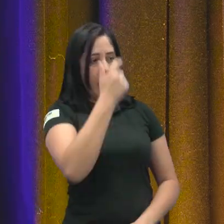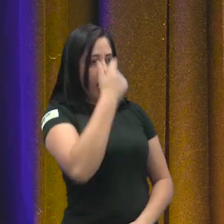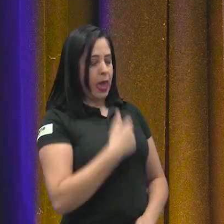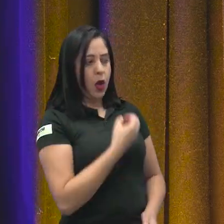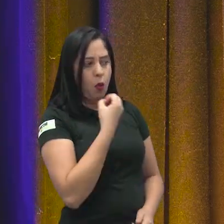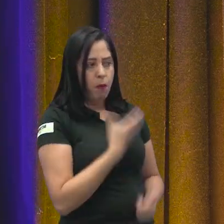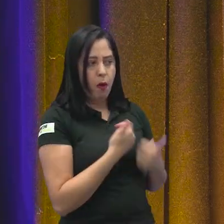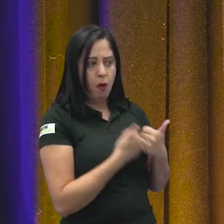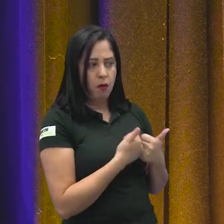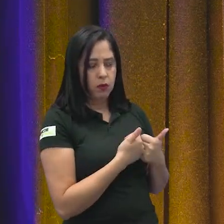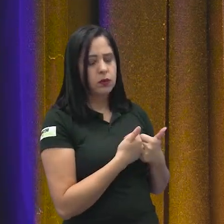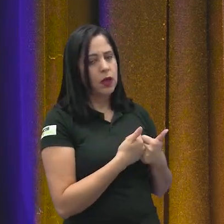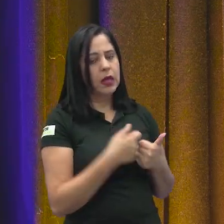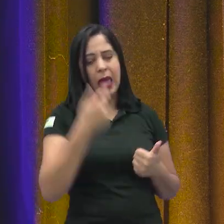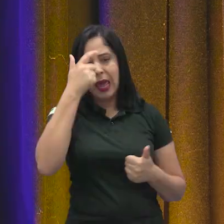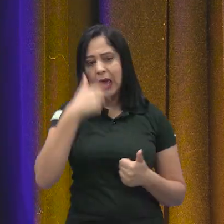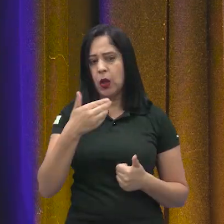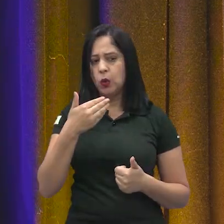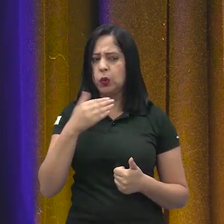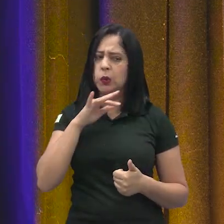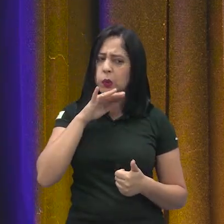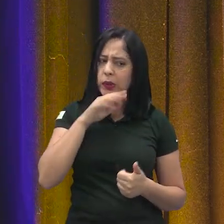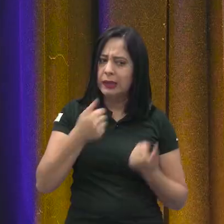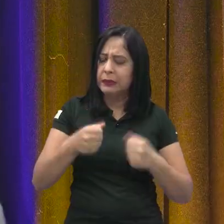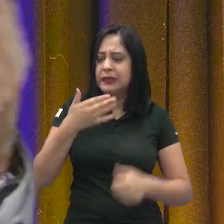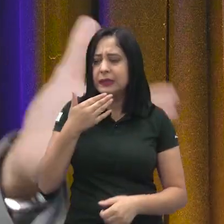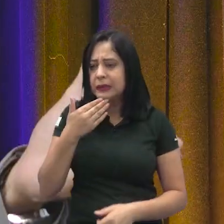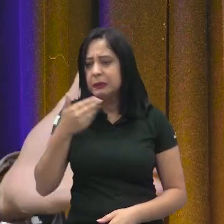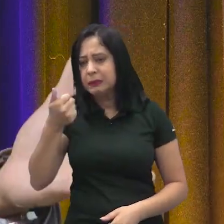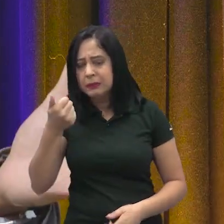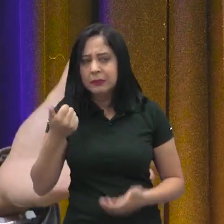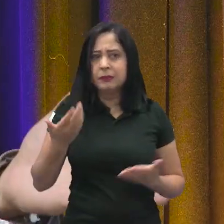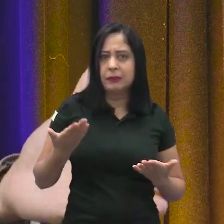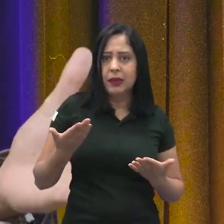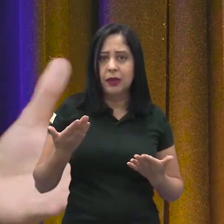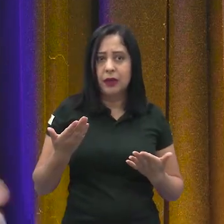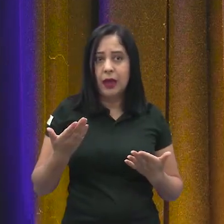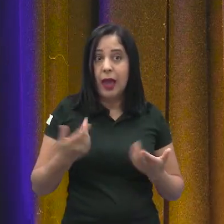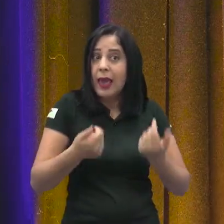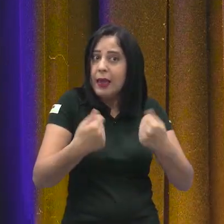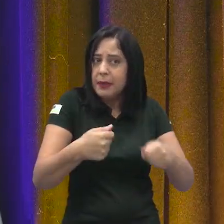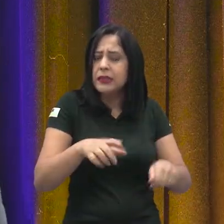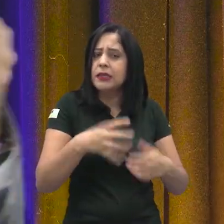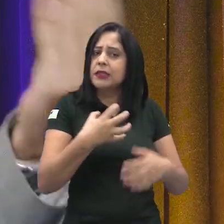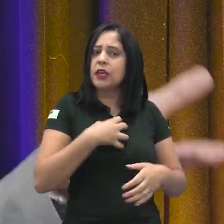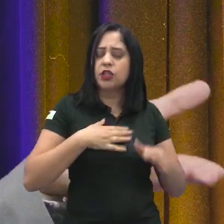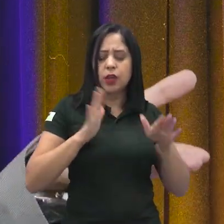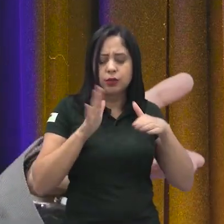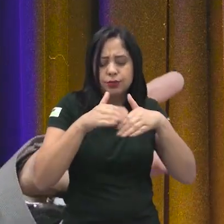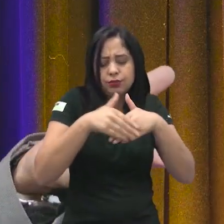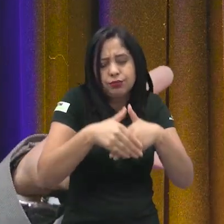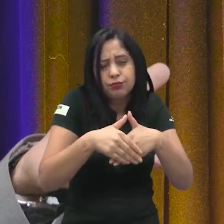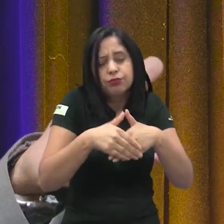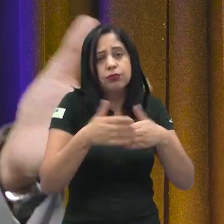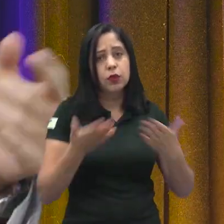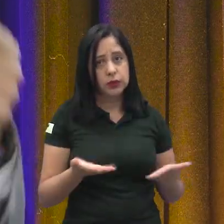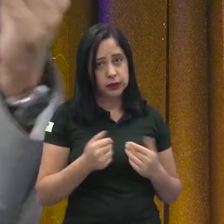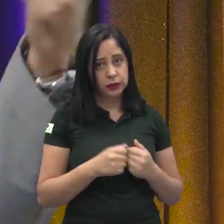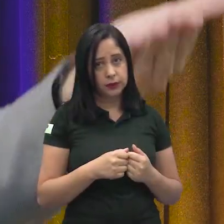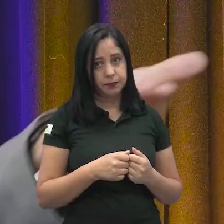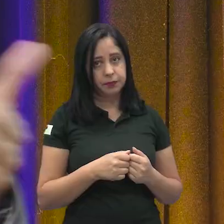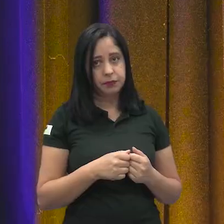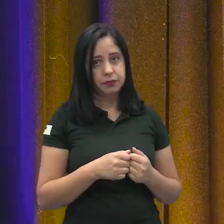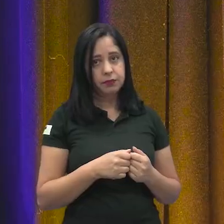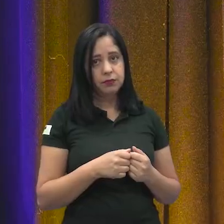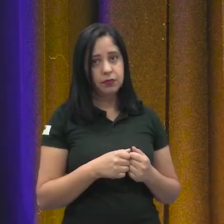a humildade de abrir mão de algo porque eu não sei, e também você delega melhor. Você sabe que